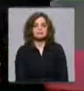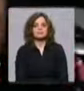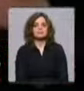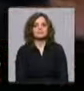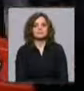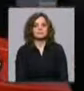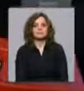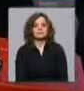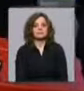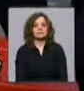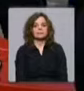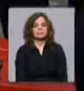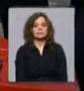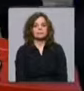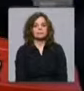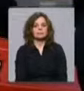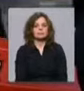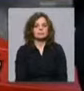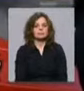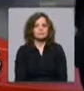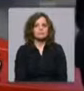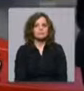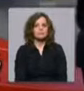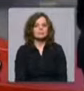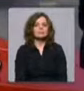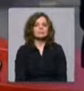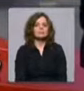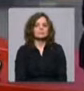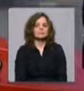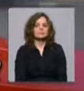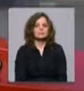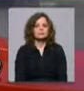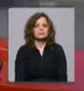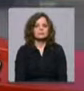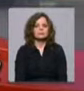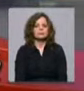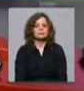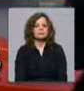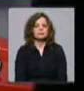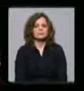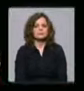Ja, de microfoon doet het, maar ik moet weten dat we live op televisie zijn. En ik krijg ook nog niks binnen van...